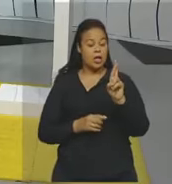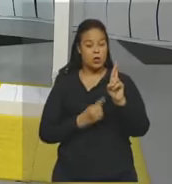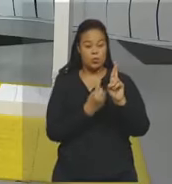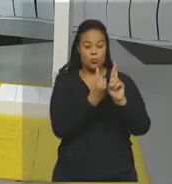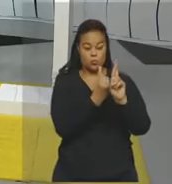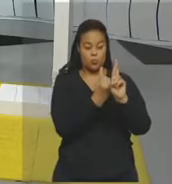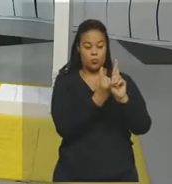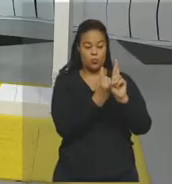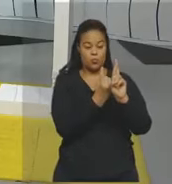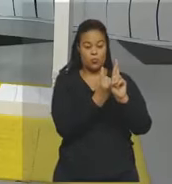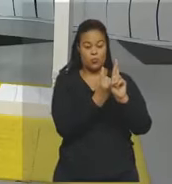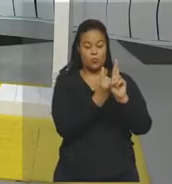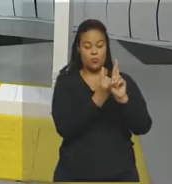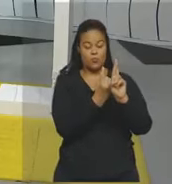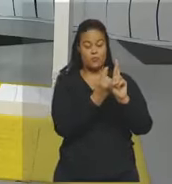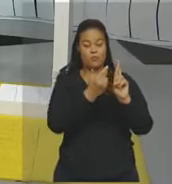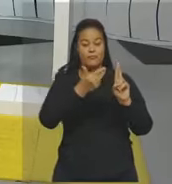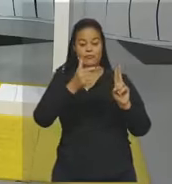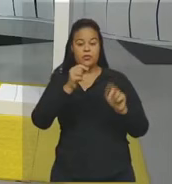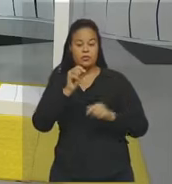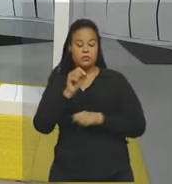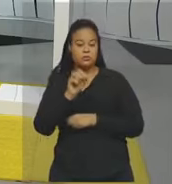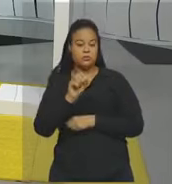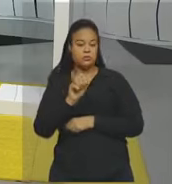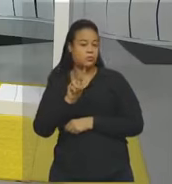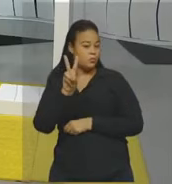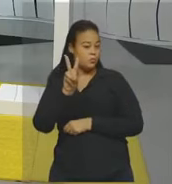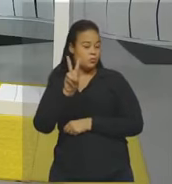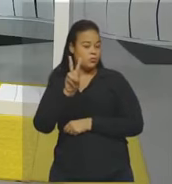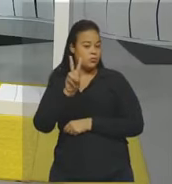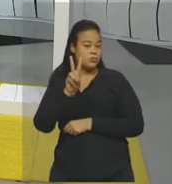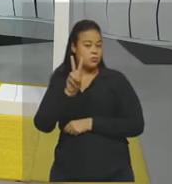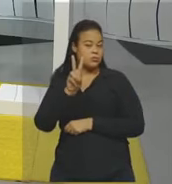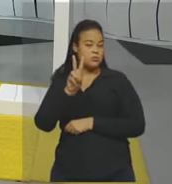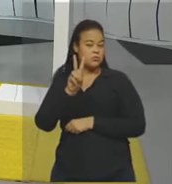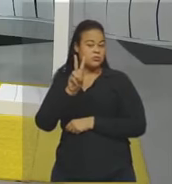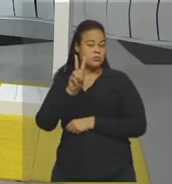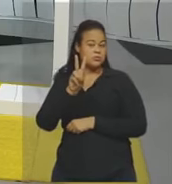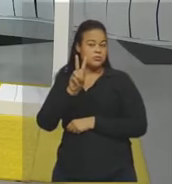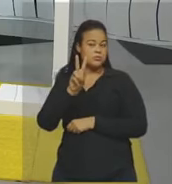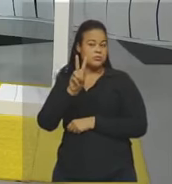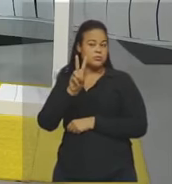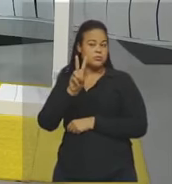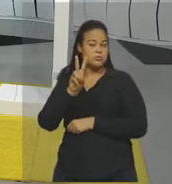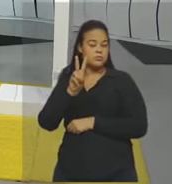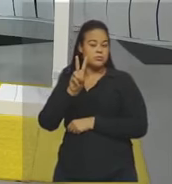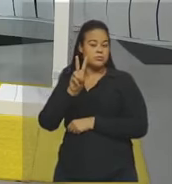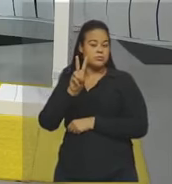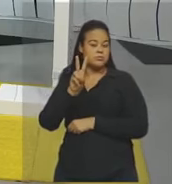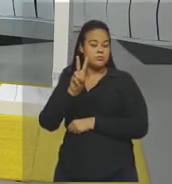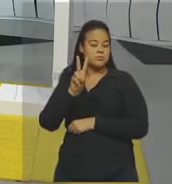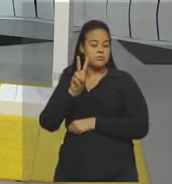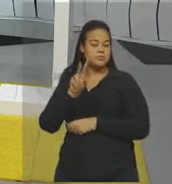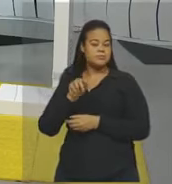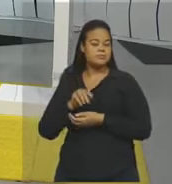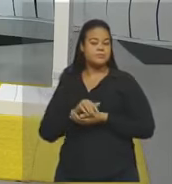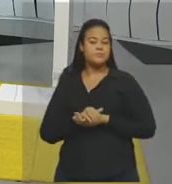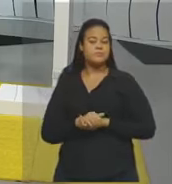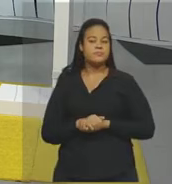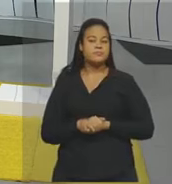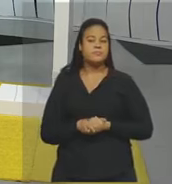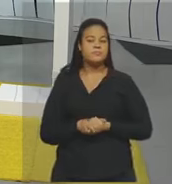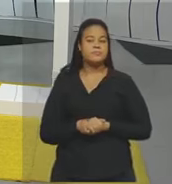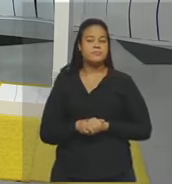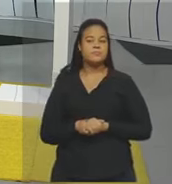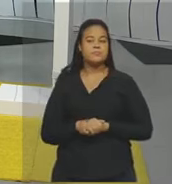os números para ganhar tempo, tá? 20 volts ao quadrado dividido pela potência, que no caso é